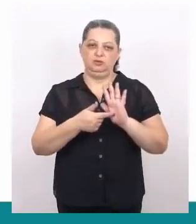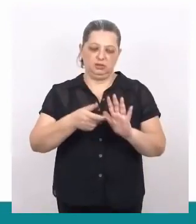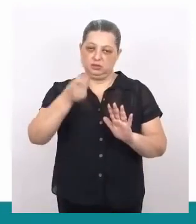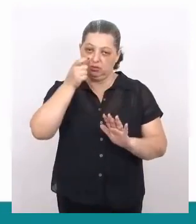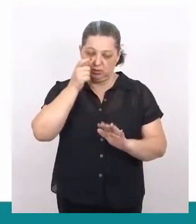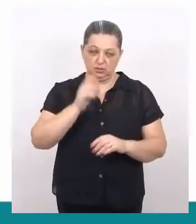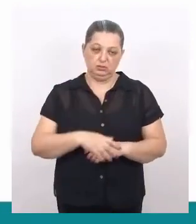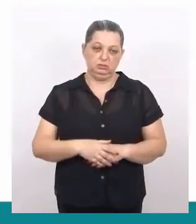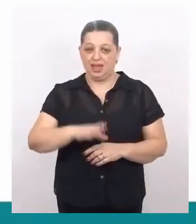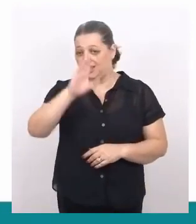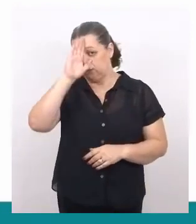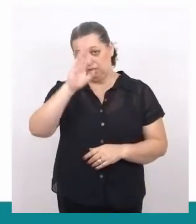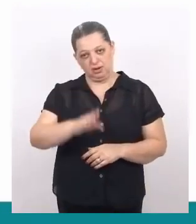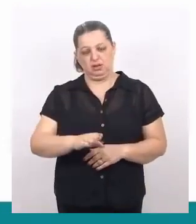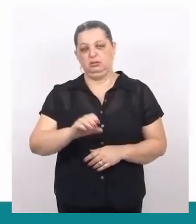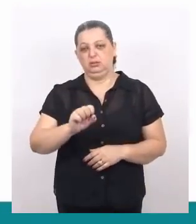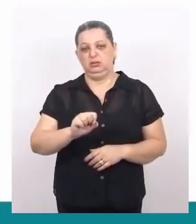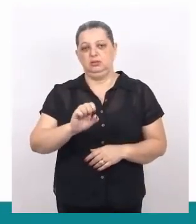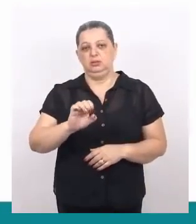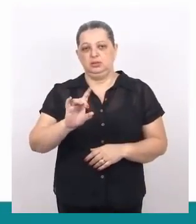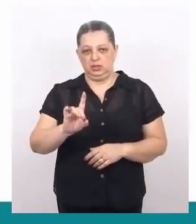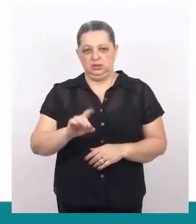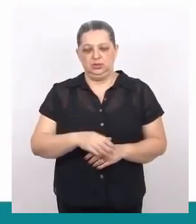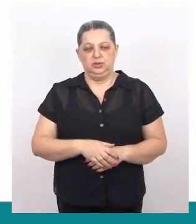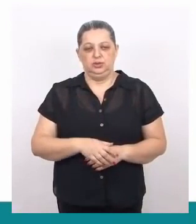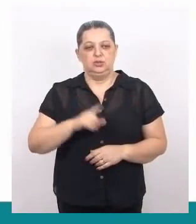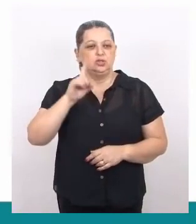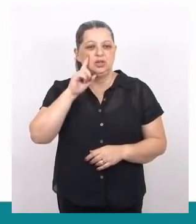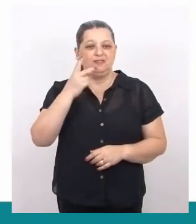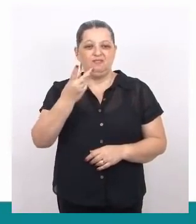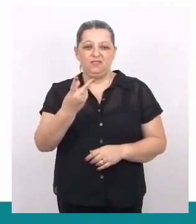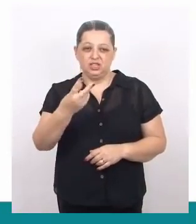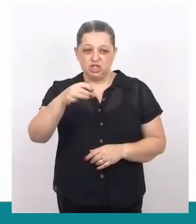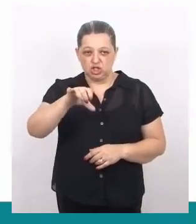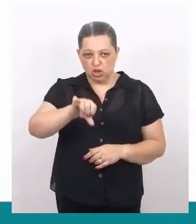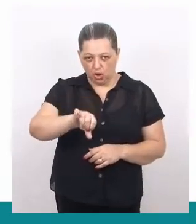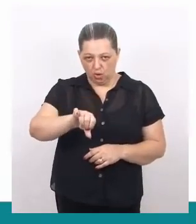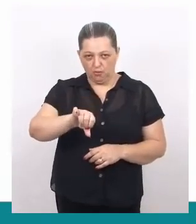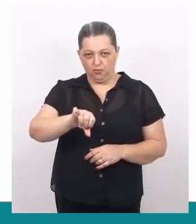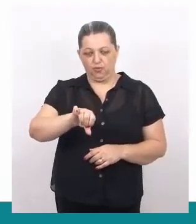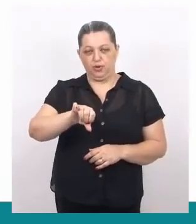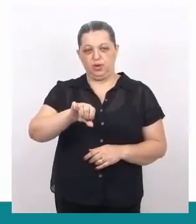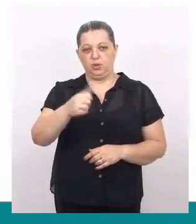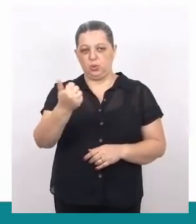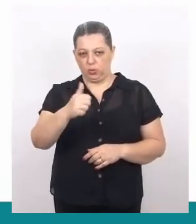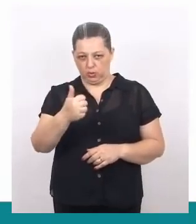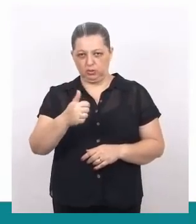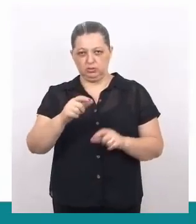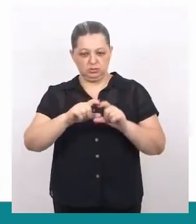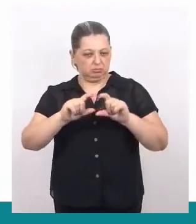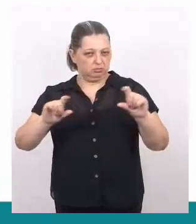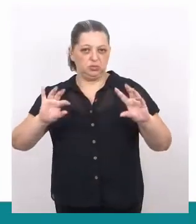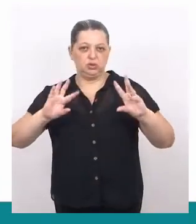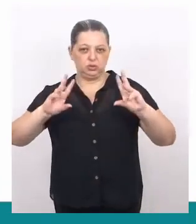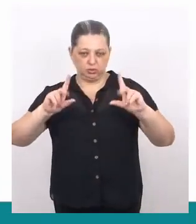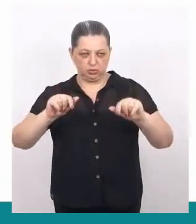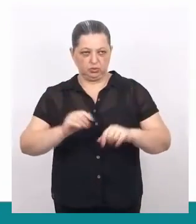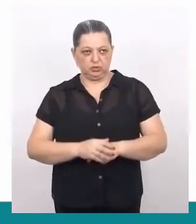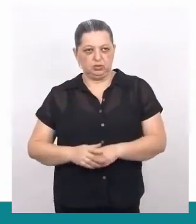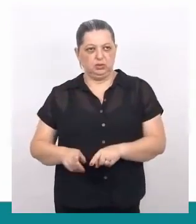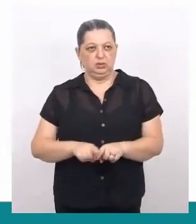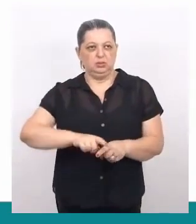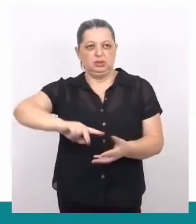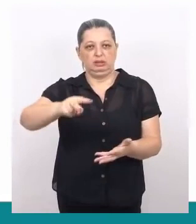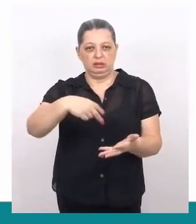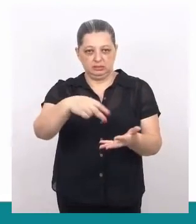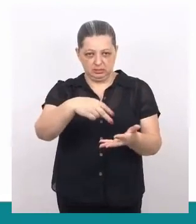associação direto na sede, no dia 29 do 11, para o POC, Protec, para o PCAE, para a sala de leitura e para o PA, que é o